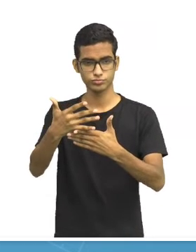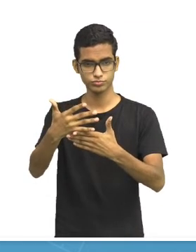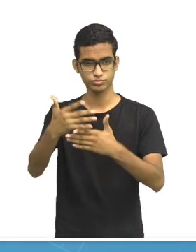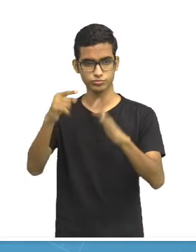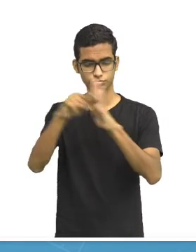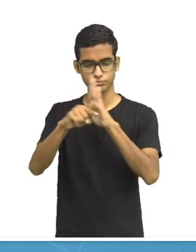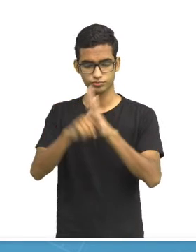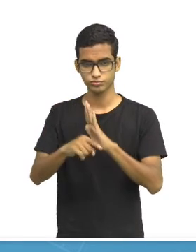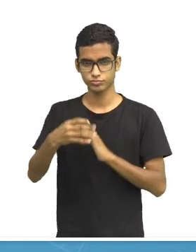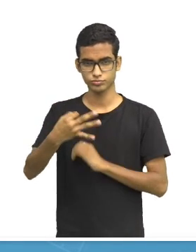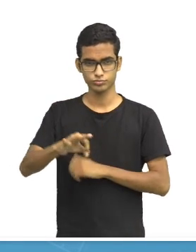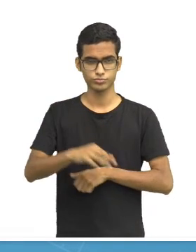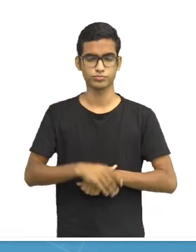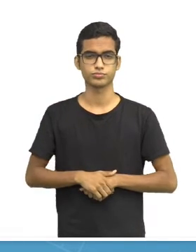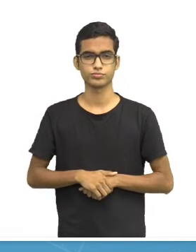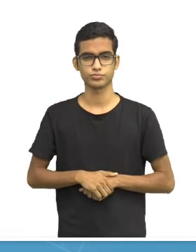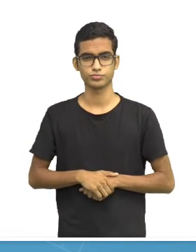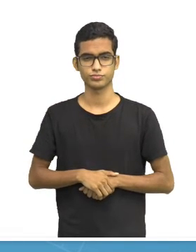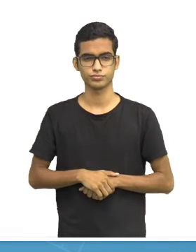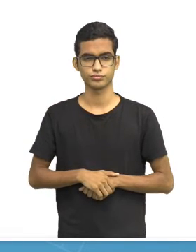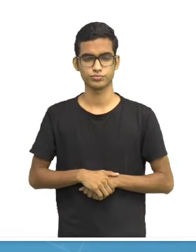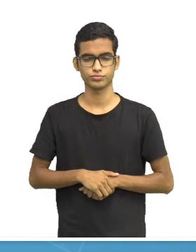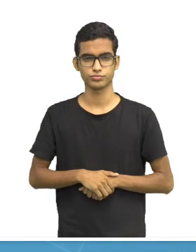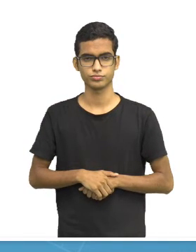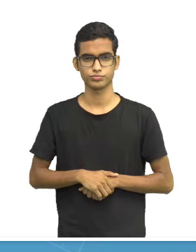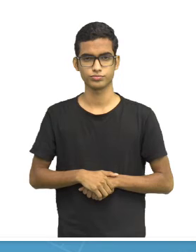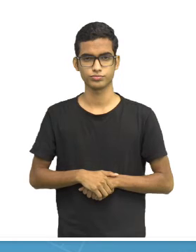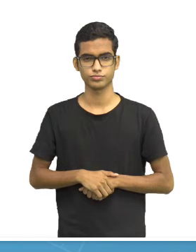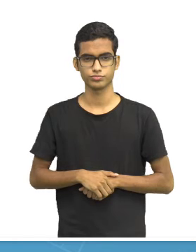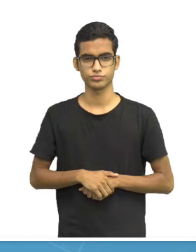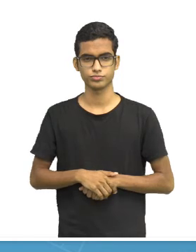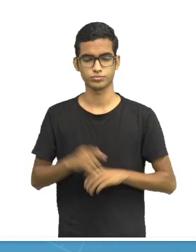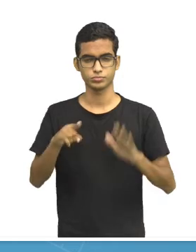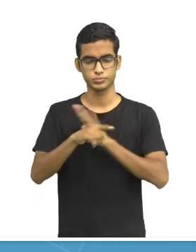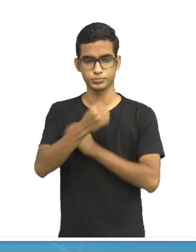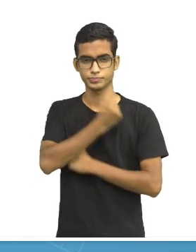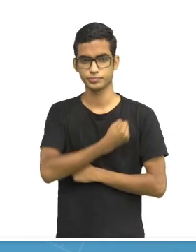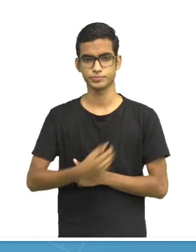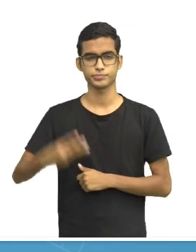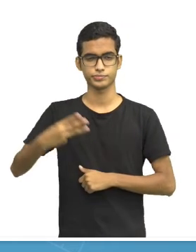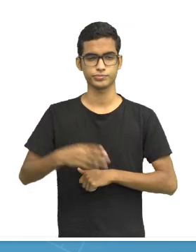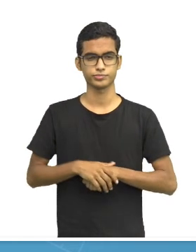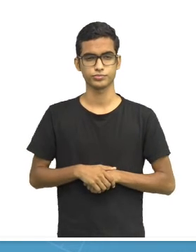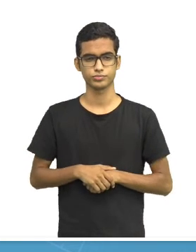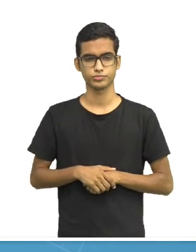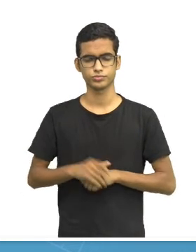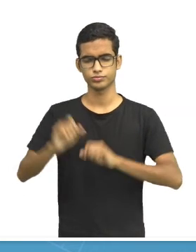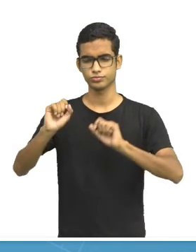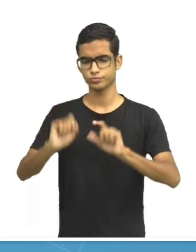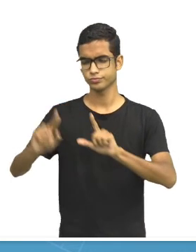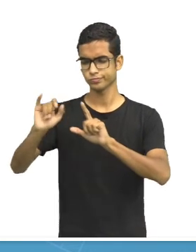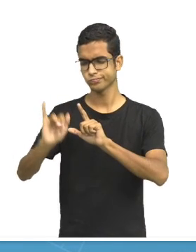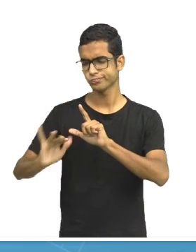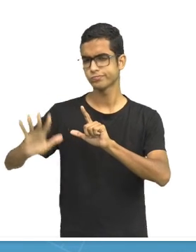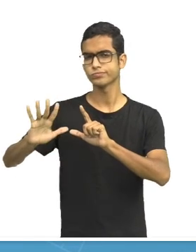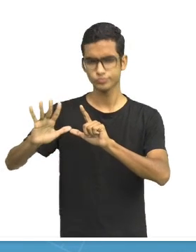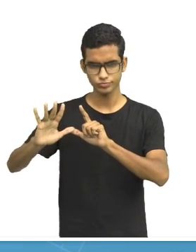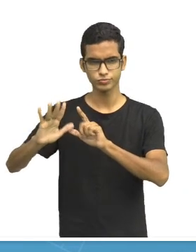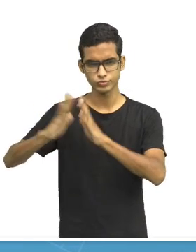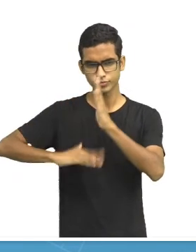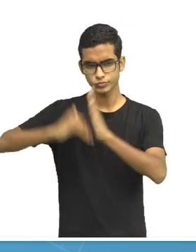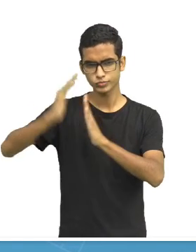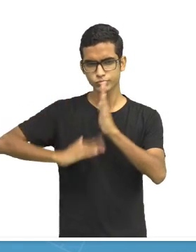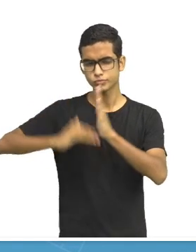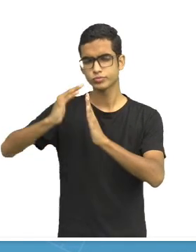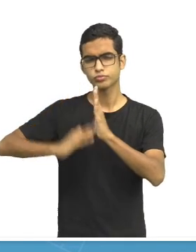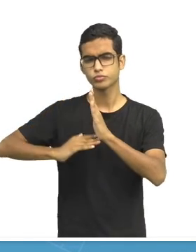questões corretas. Vamos analisar, então, a questão de número 3. O quadro Les Demoiselles d'Avignon foi pintado